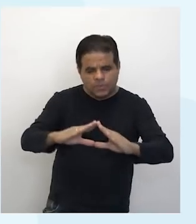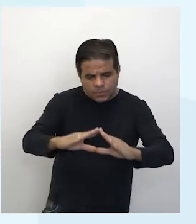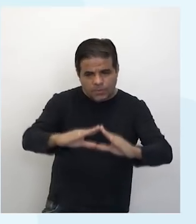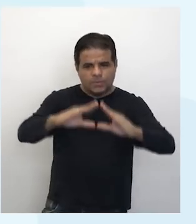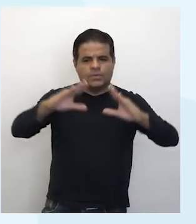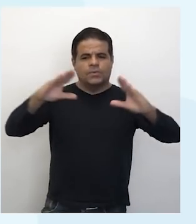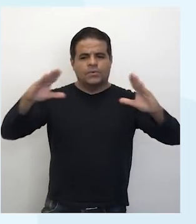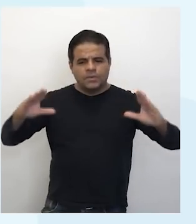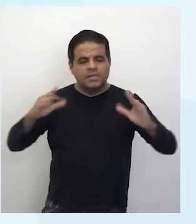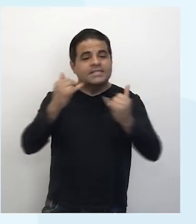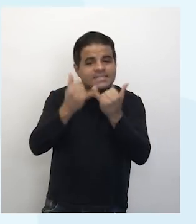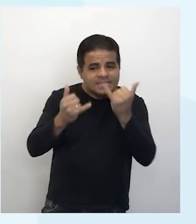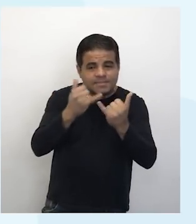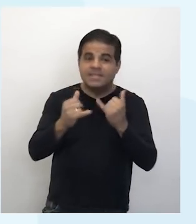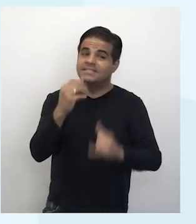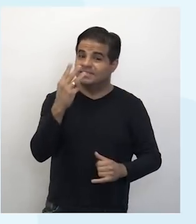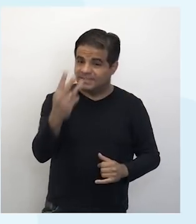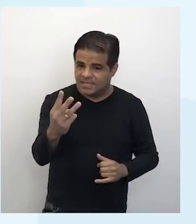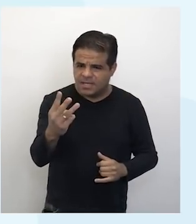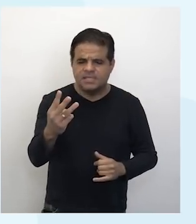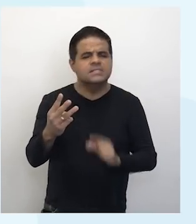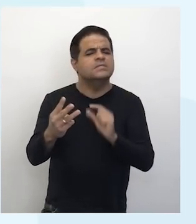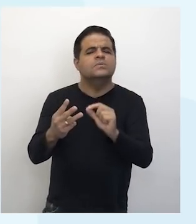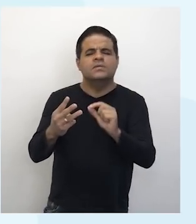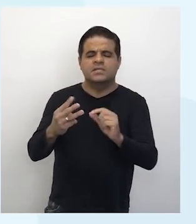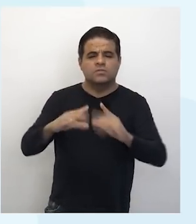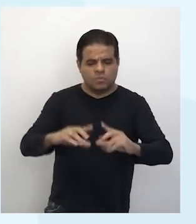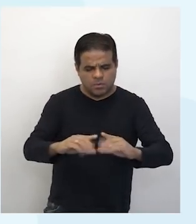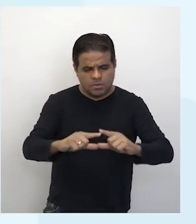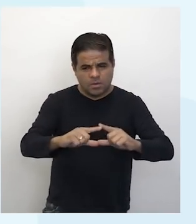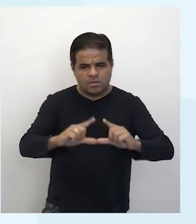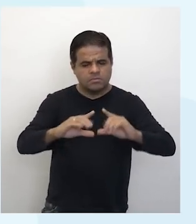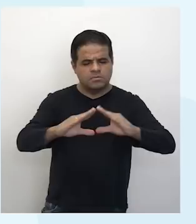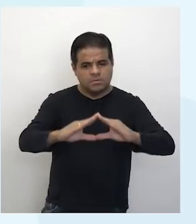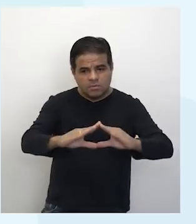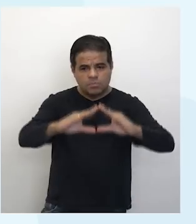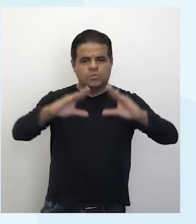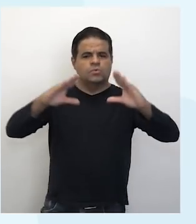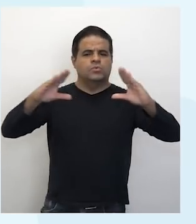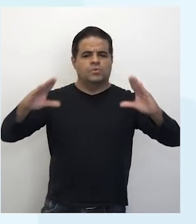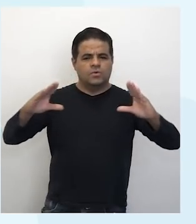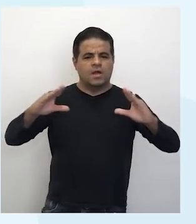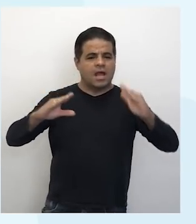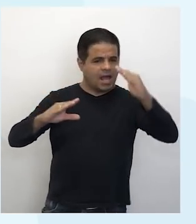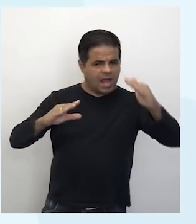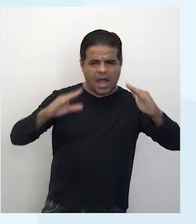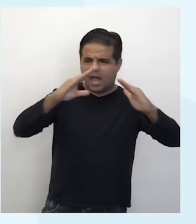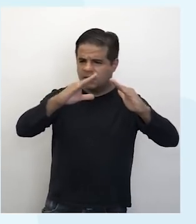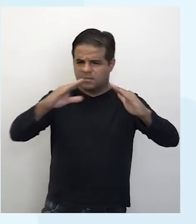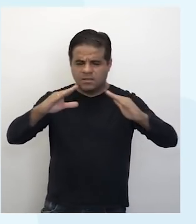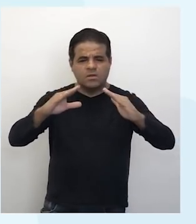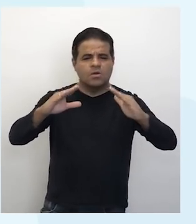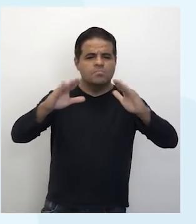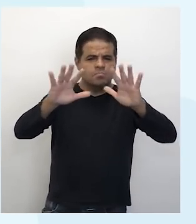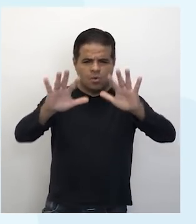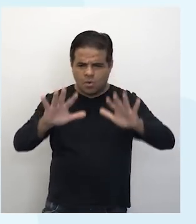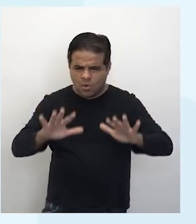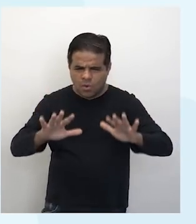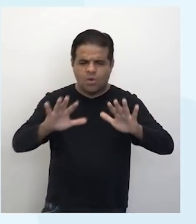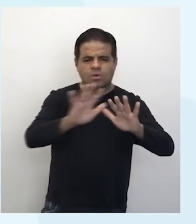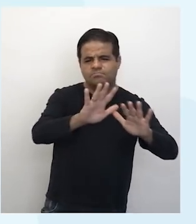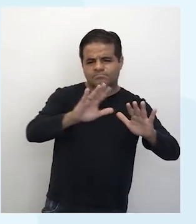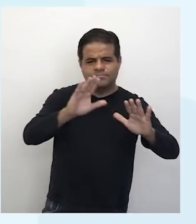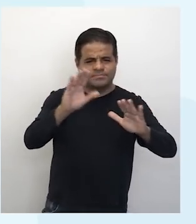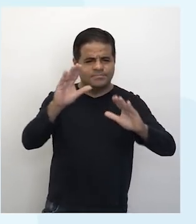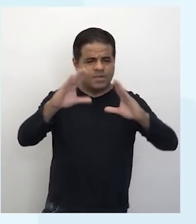uma razão de semelhança 3. O que é isso? Eu estou aumentando 3 vezes cada lado. Então, eu vou preencher, ó, cada